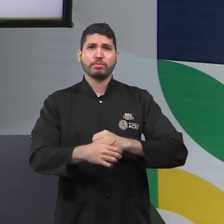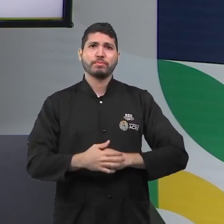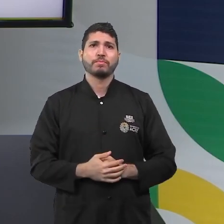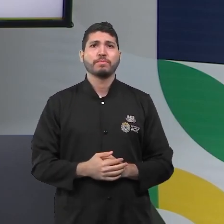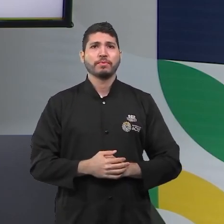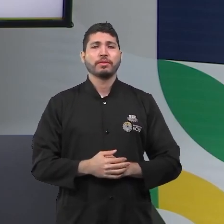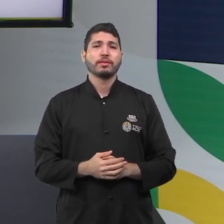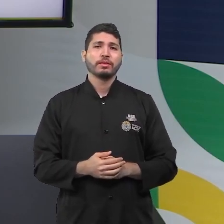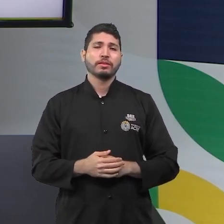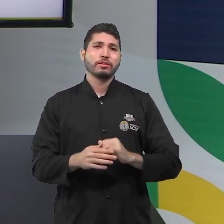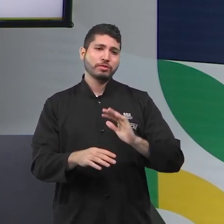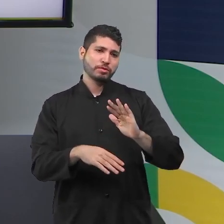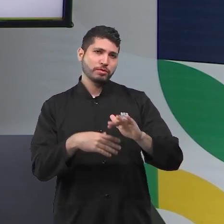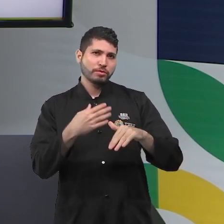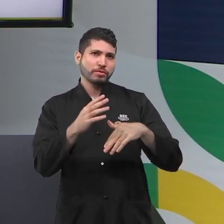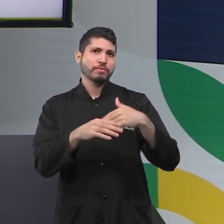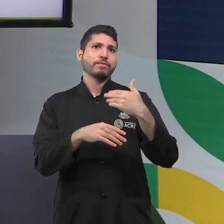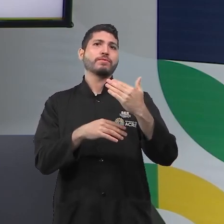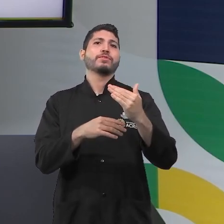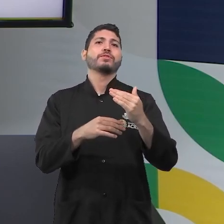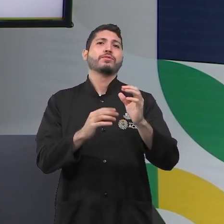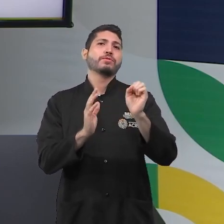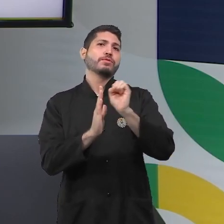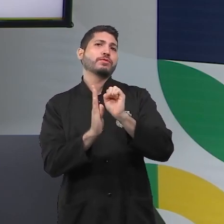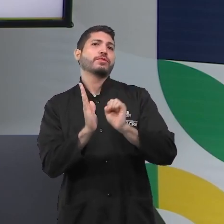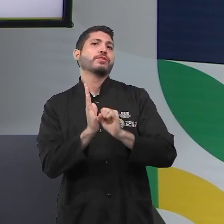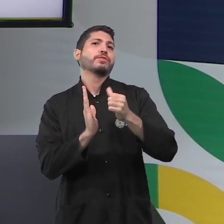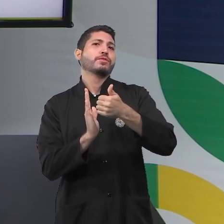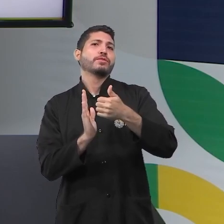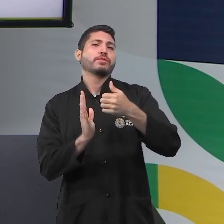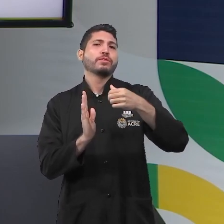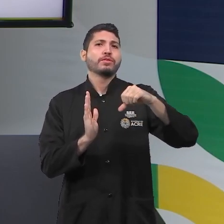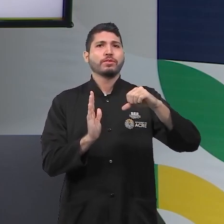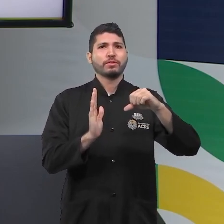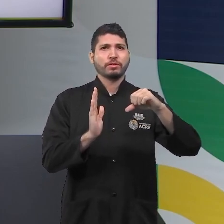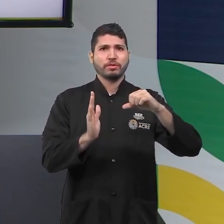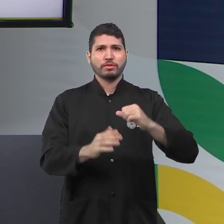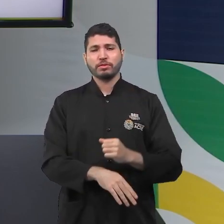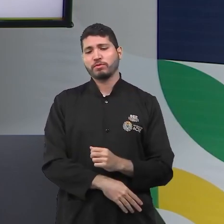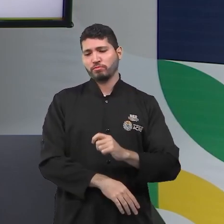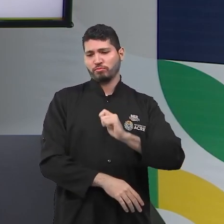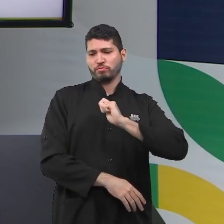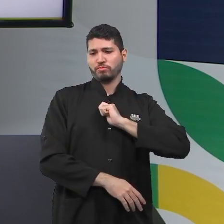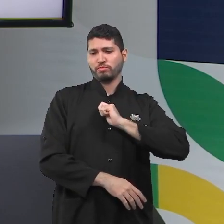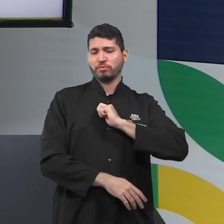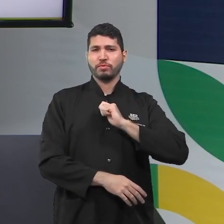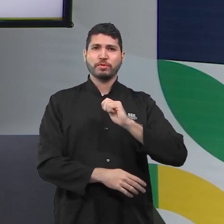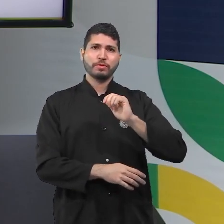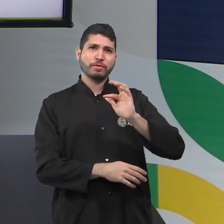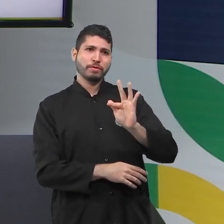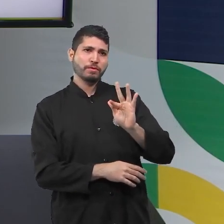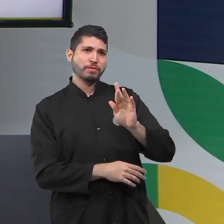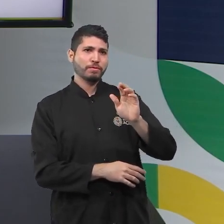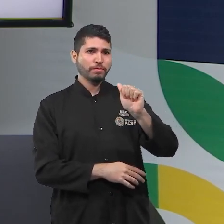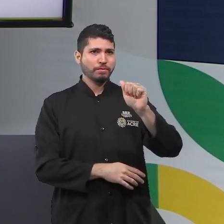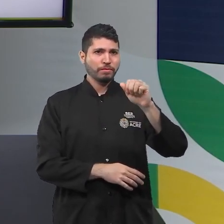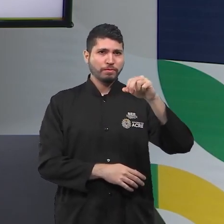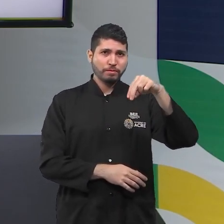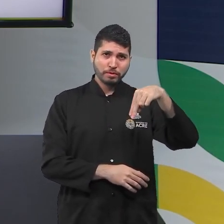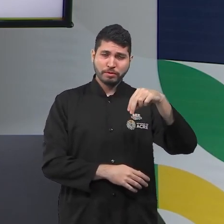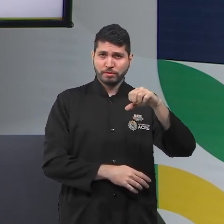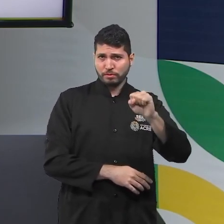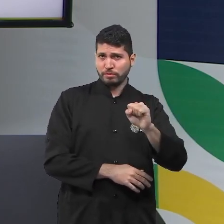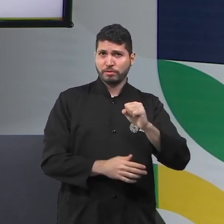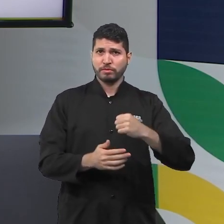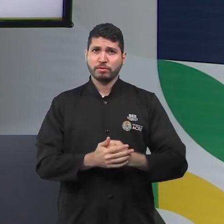muita força no século XIX com o antropólogo Franz Boas, que vai dizer que, na realidade, nós